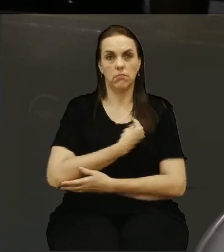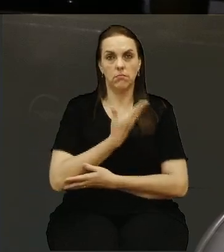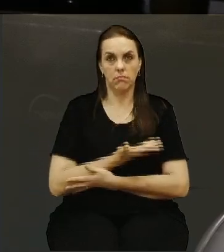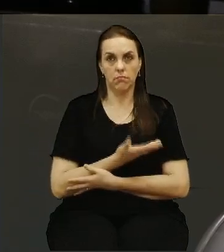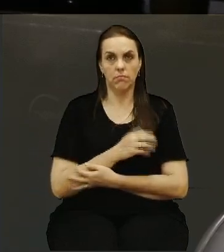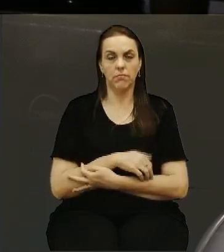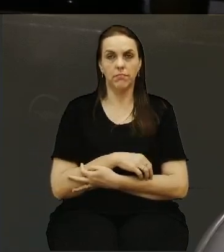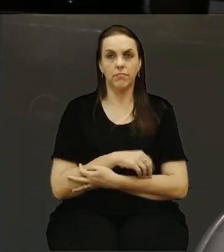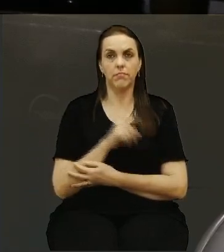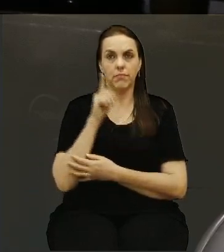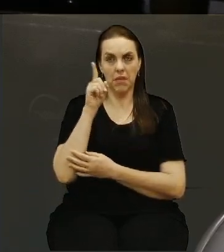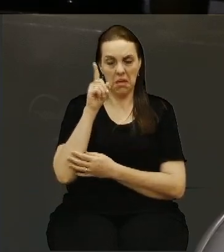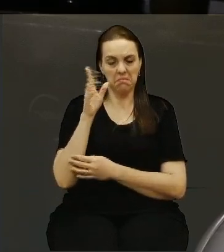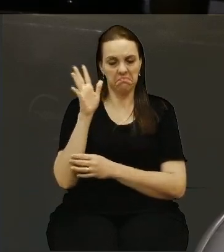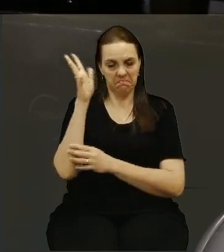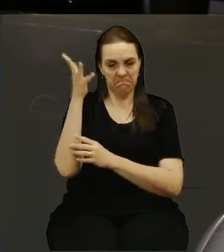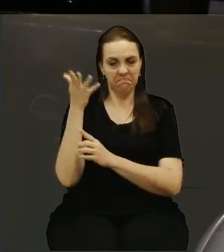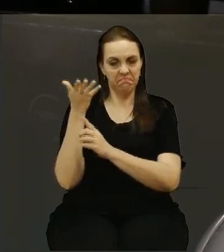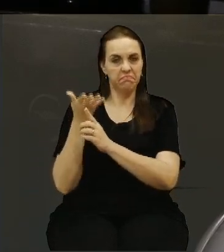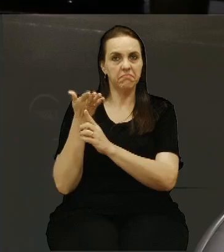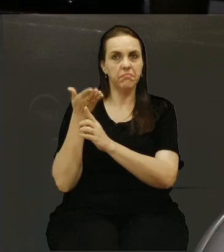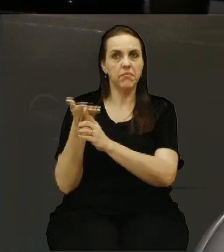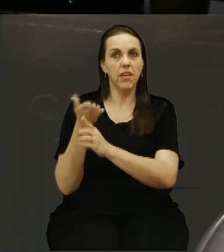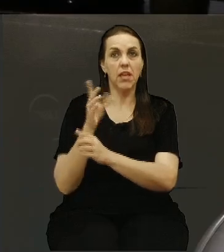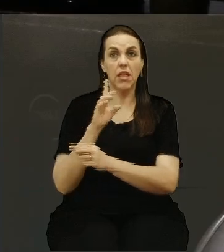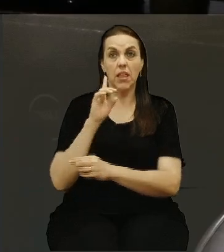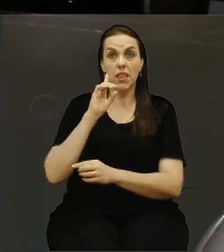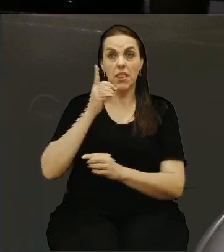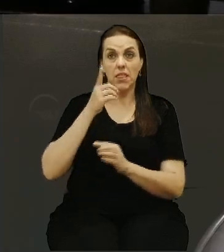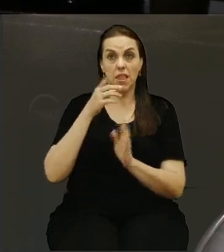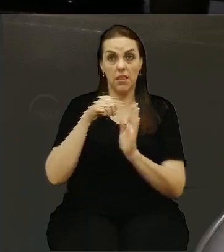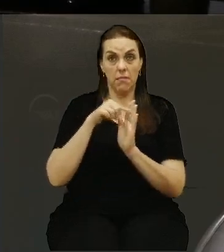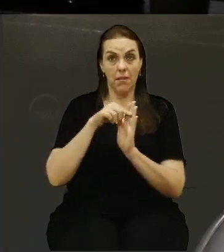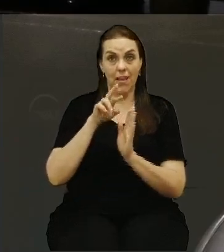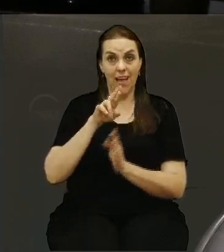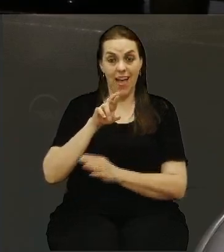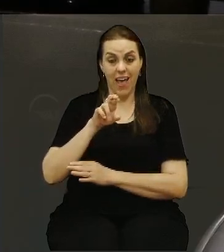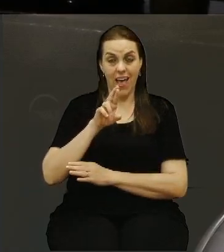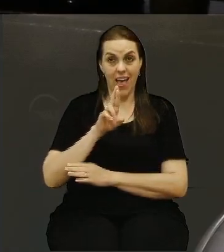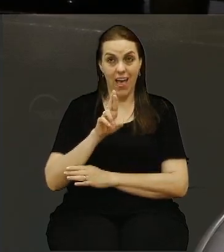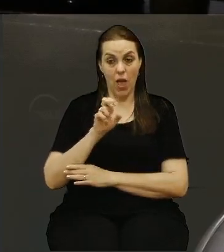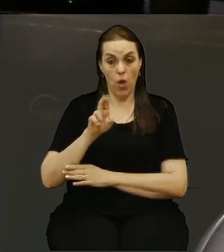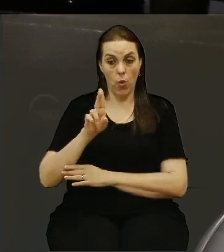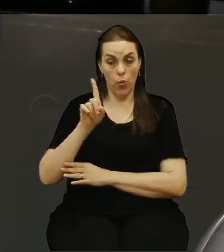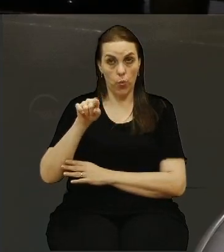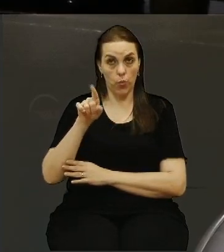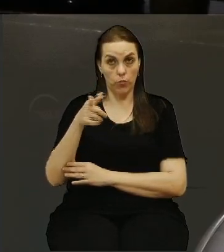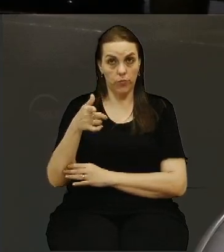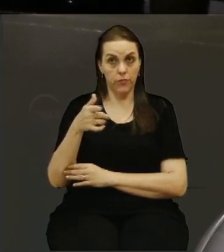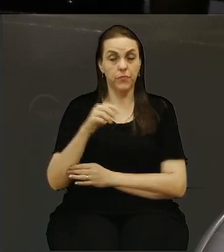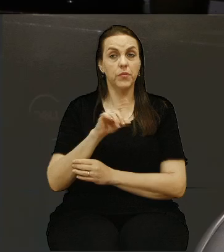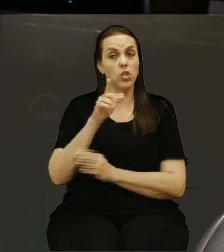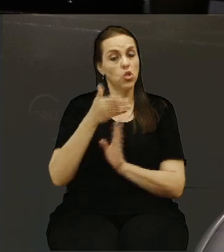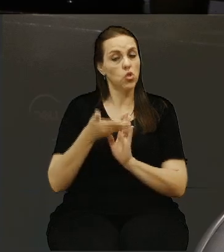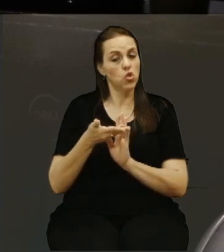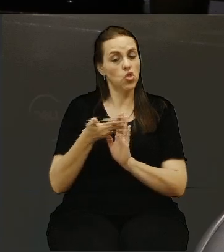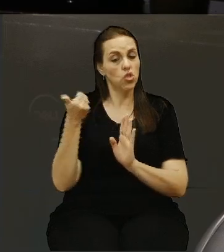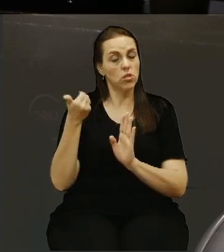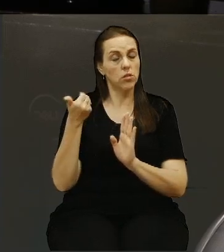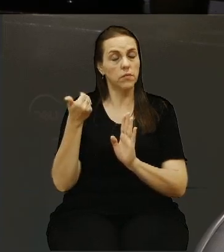excelentíssimo magistrado. Determino que o réu Maurício Bedin Marcon, retire do